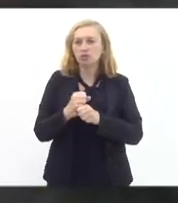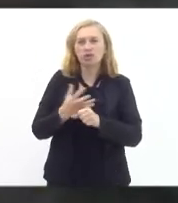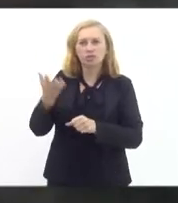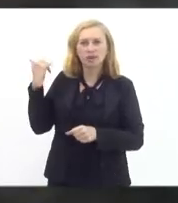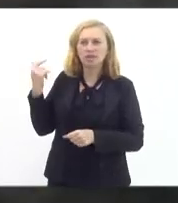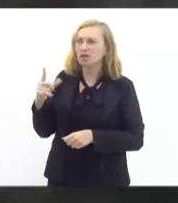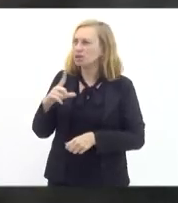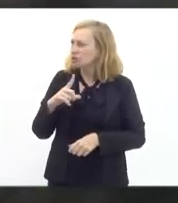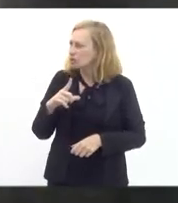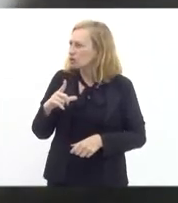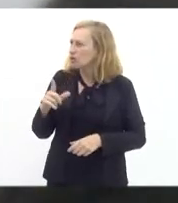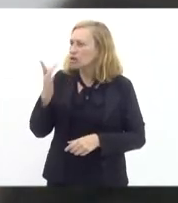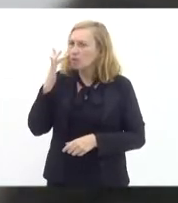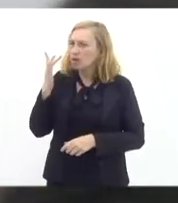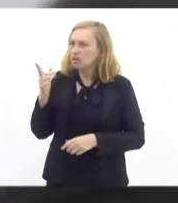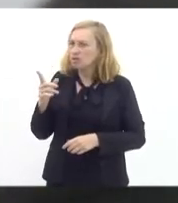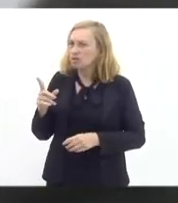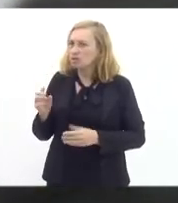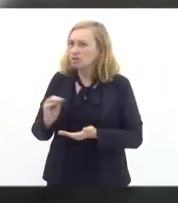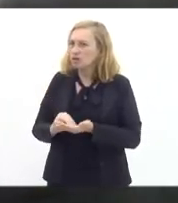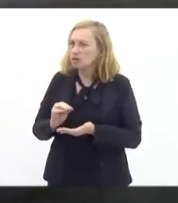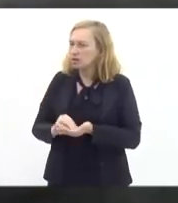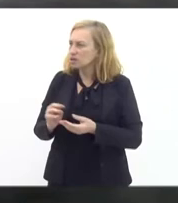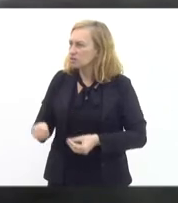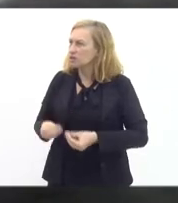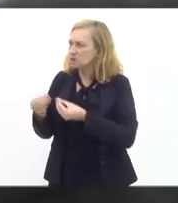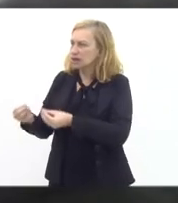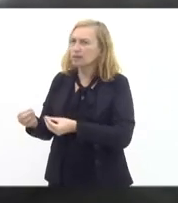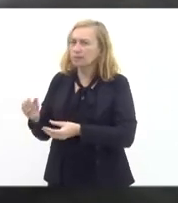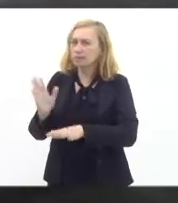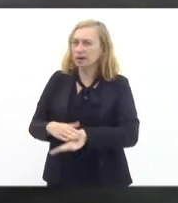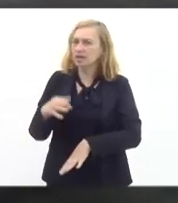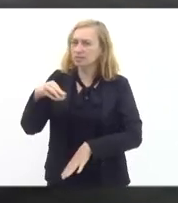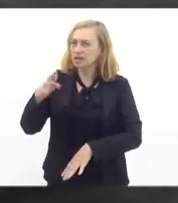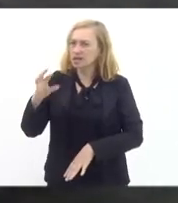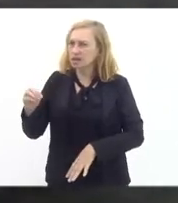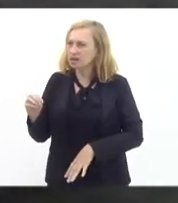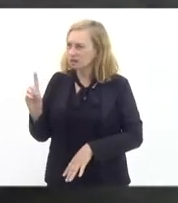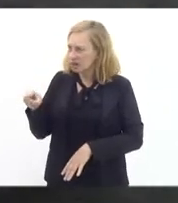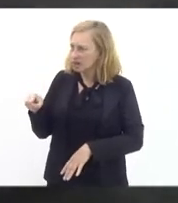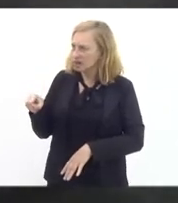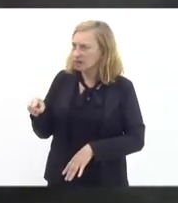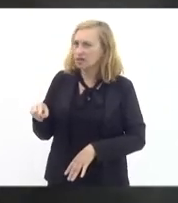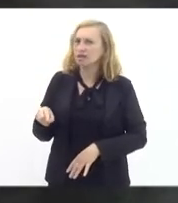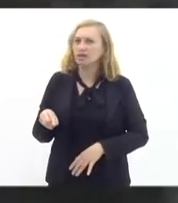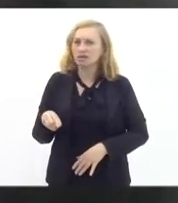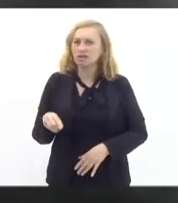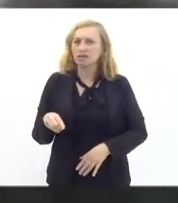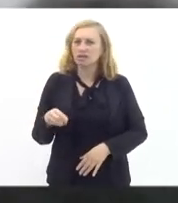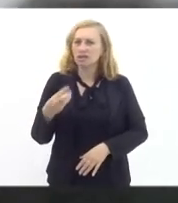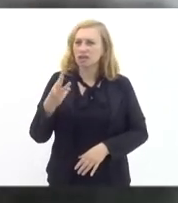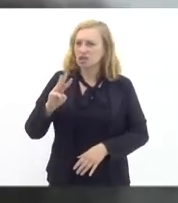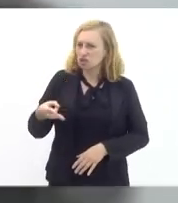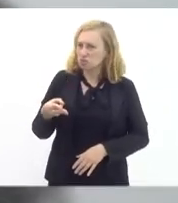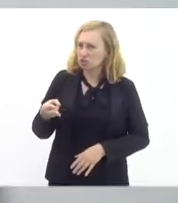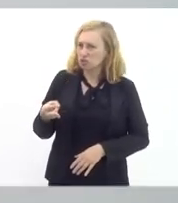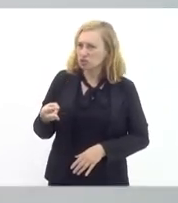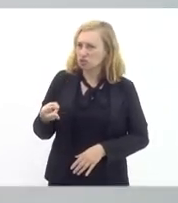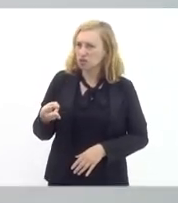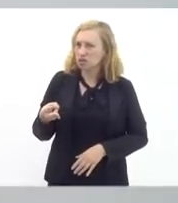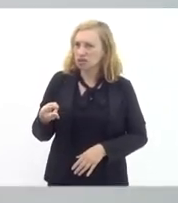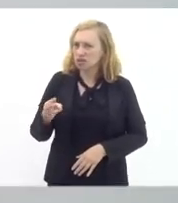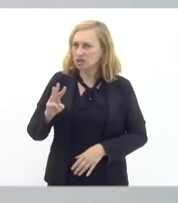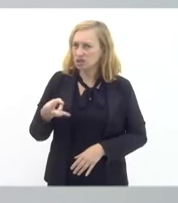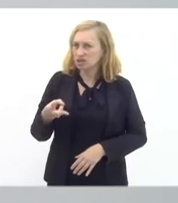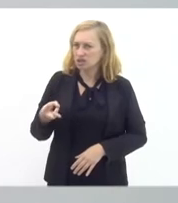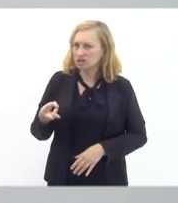uns para o Marcelo para fechar lá a conta dos 2.200. Eu dei mil e pouco, né, Marcelo? 3 mil. Mil